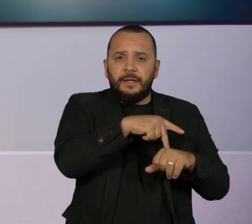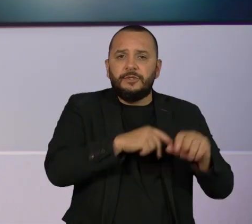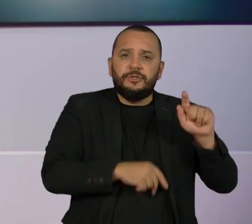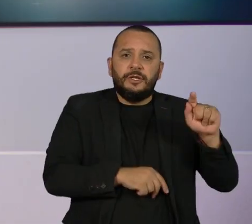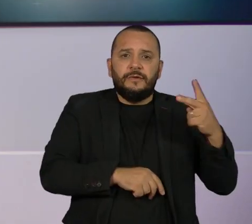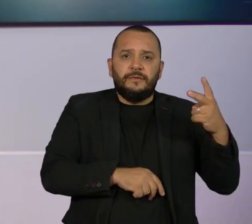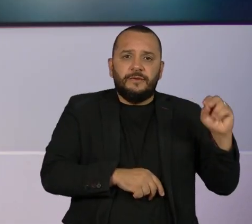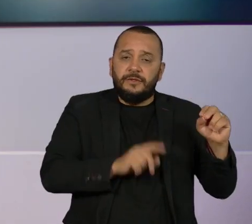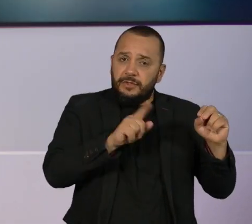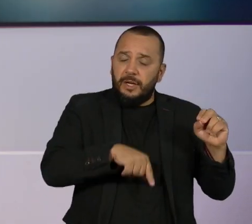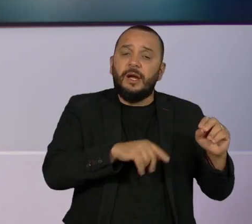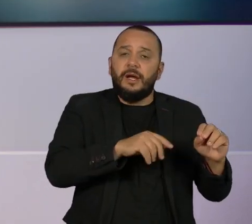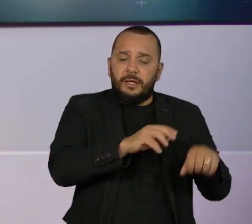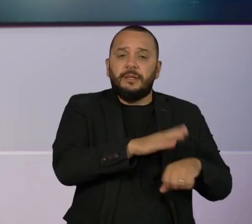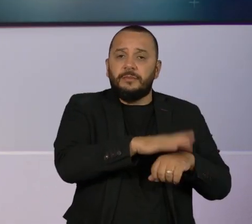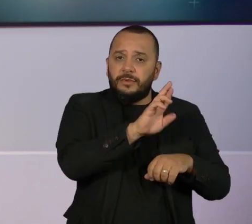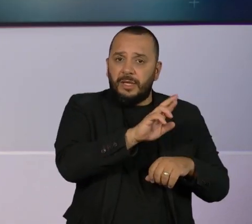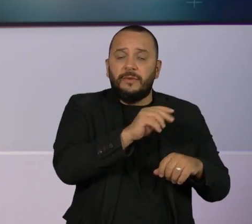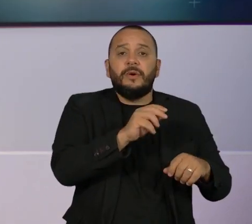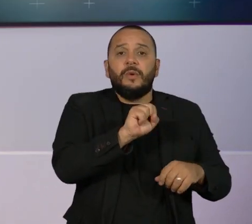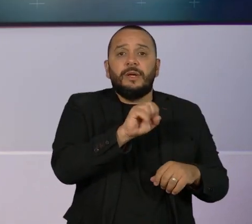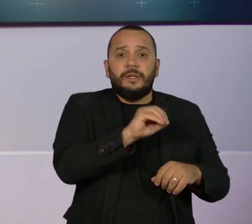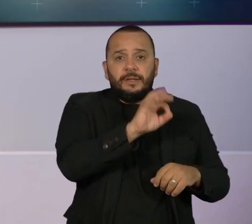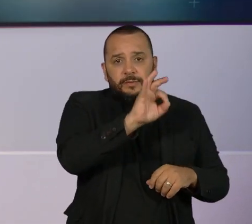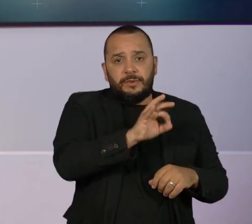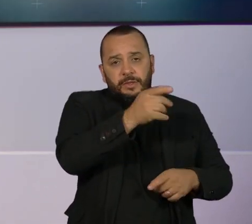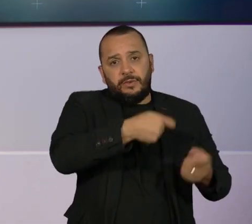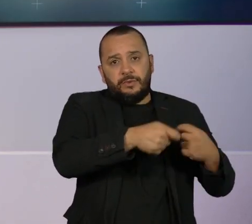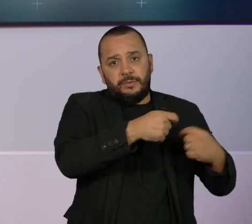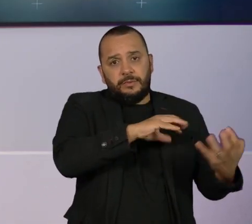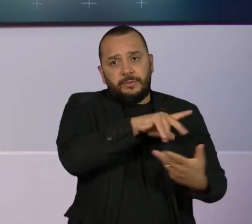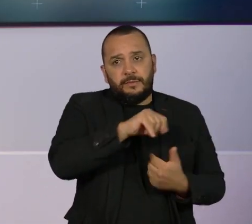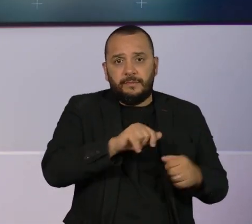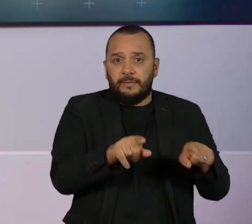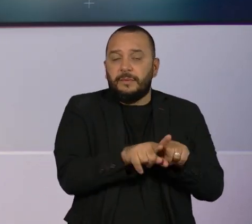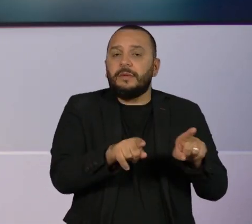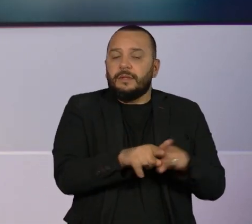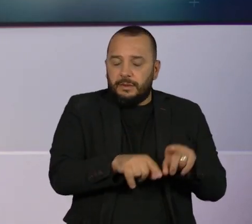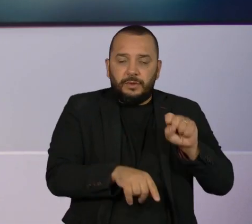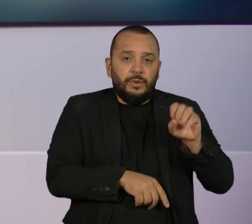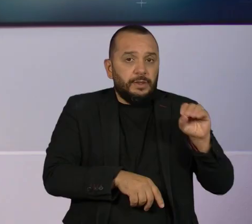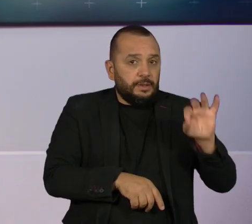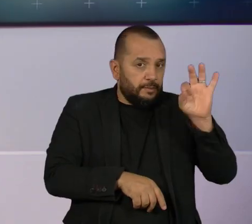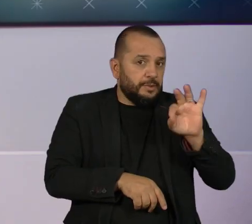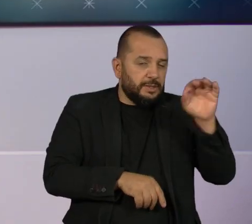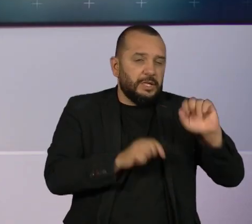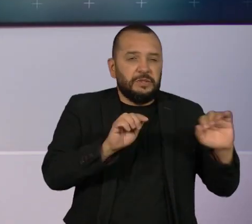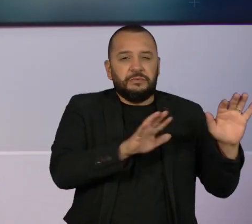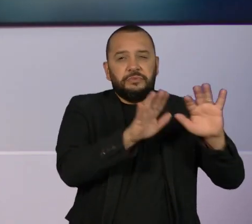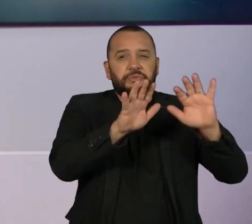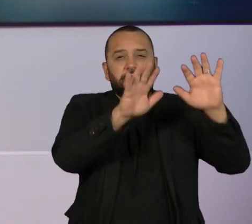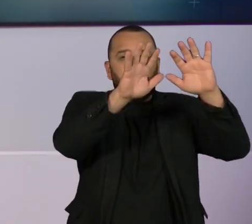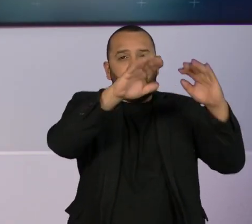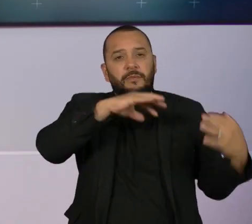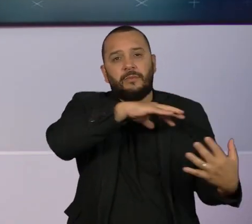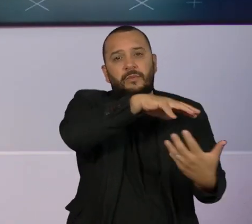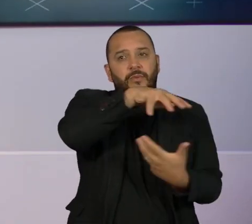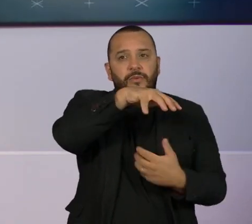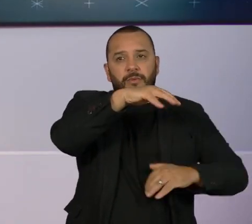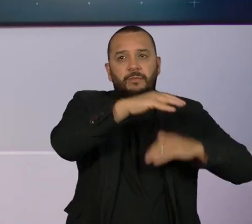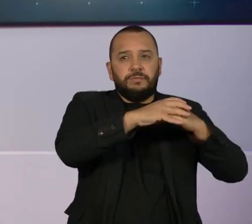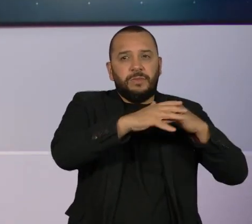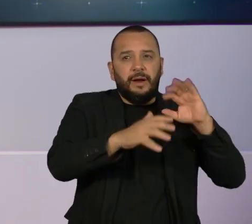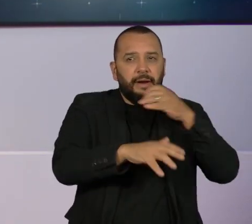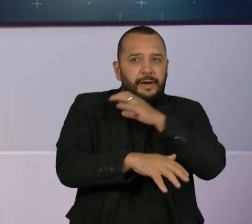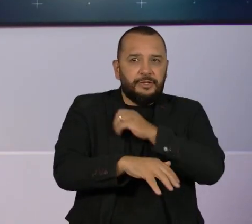por 80% da economia global, mas também por 80% das emissões de gases do efeito estufa, ou seja,